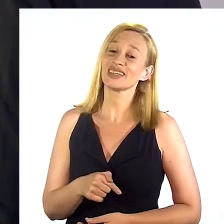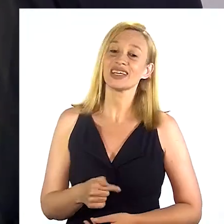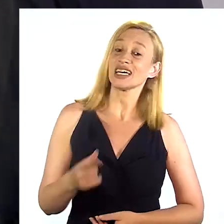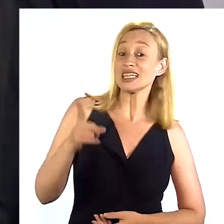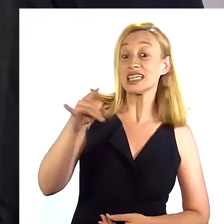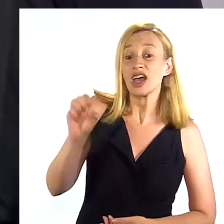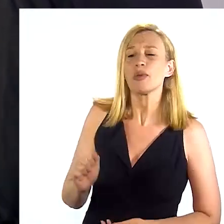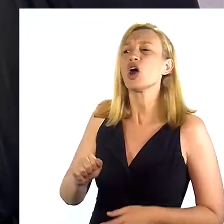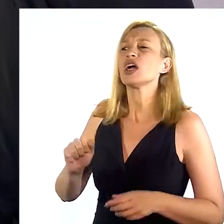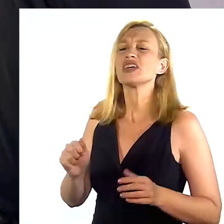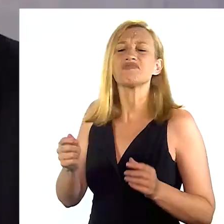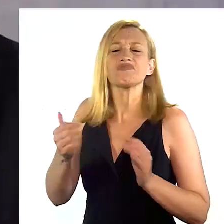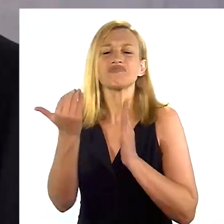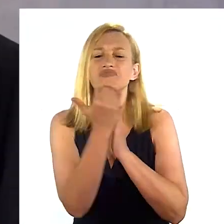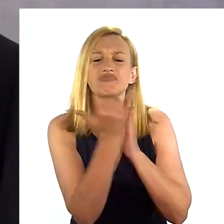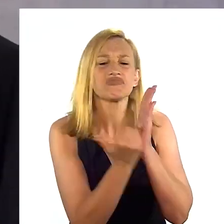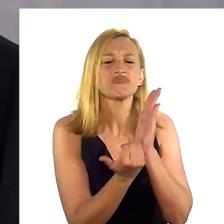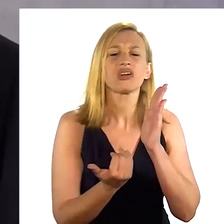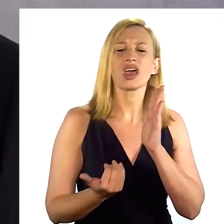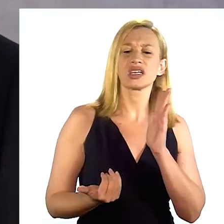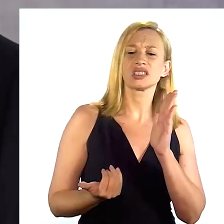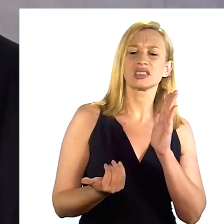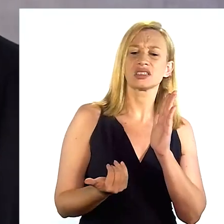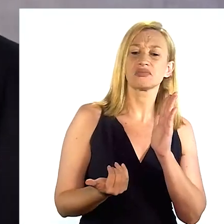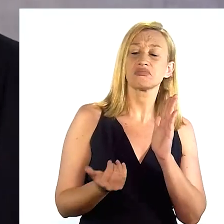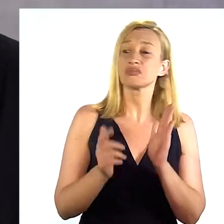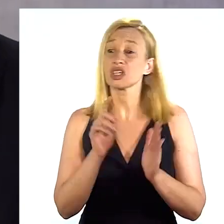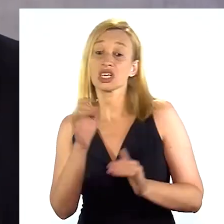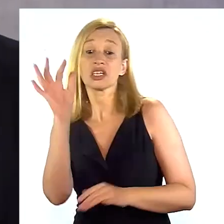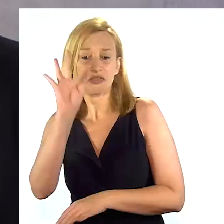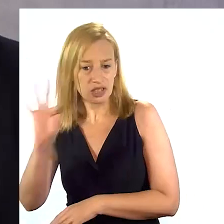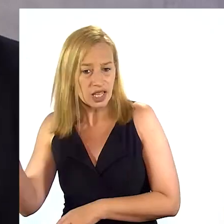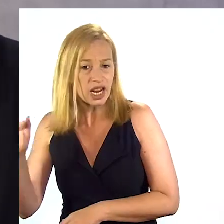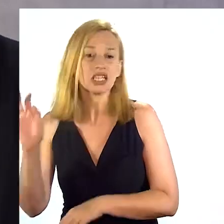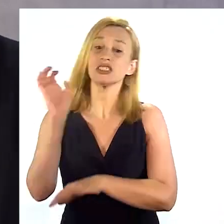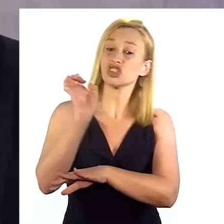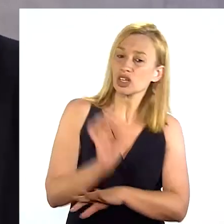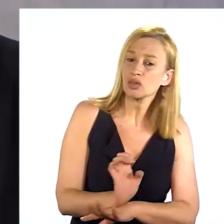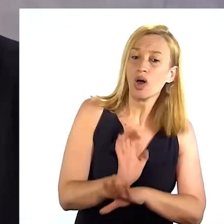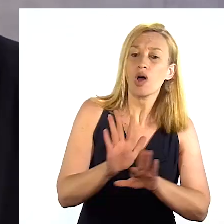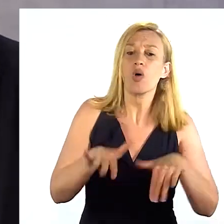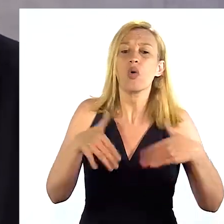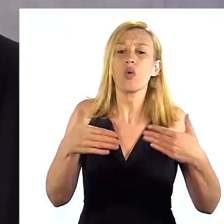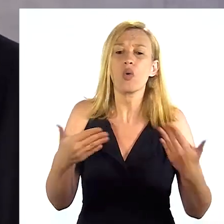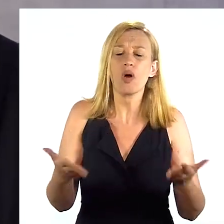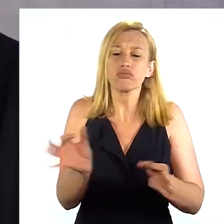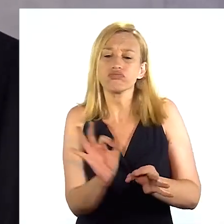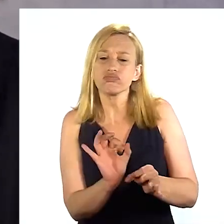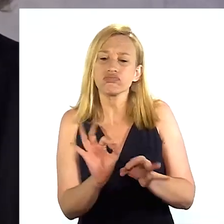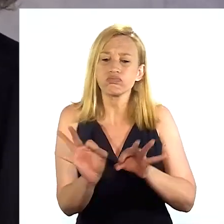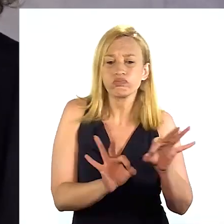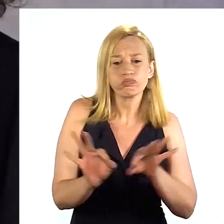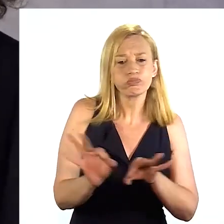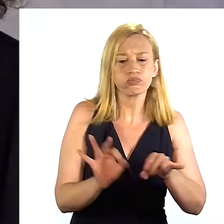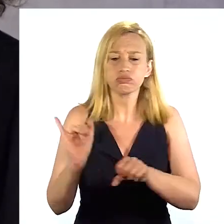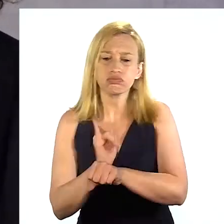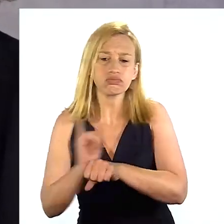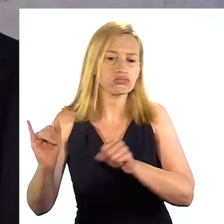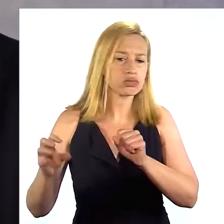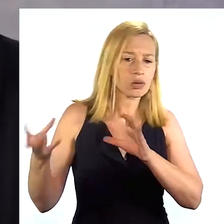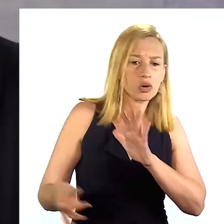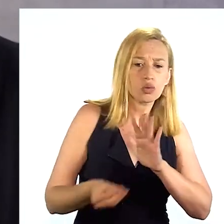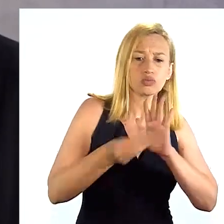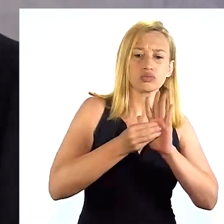bloco. Delmo, que agenda é essa de concessões? A gente tem concessões federais, concessões estaduais. De que forma essa agenda pode